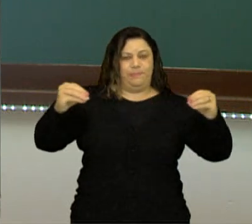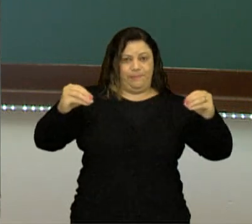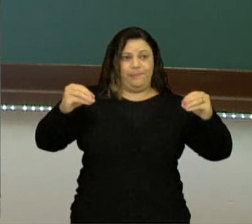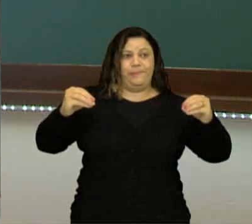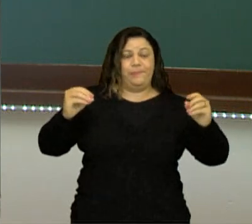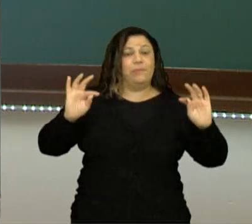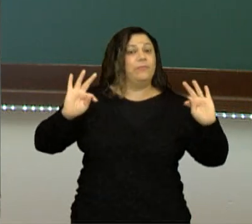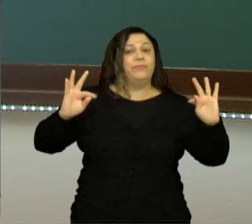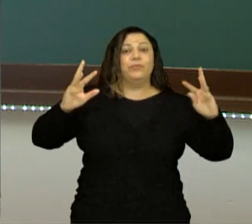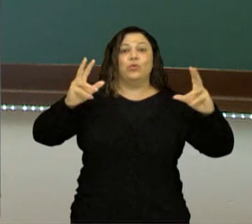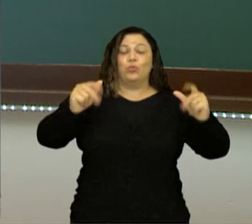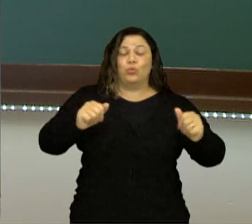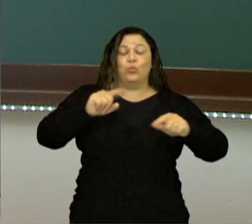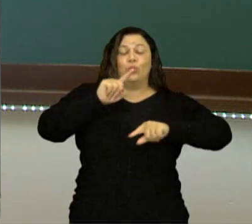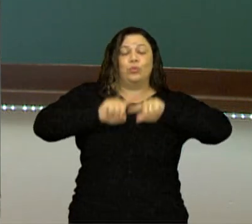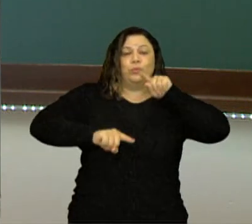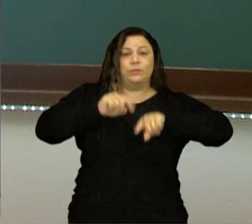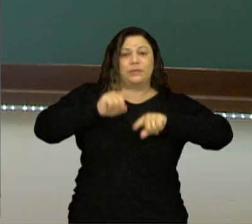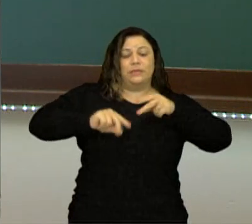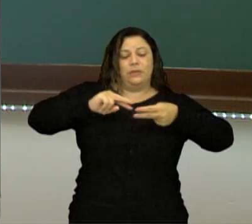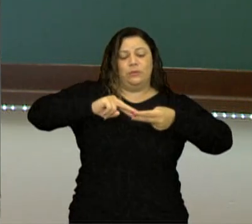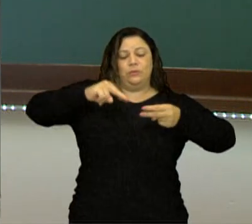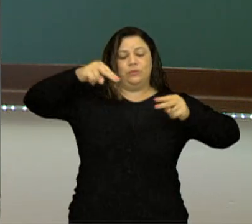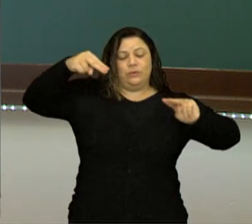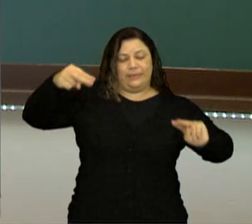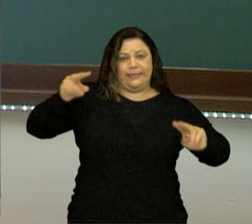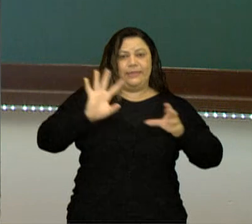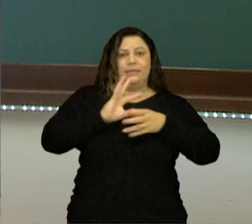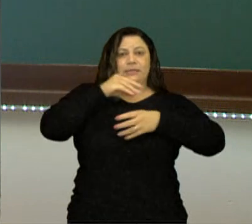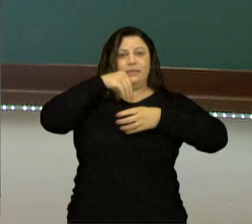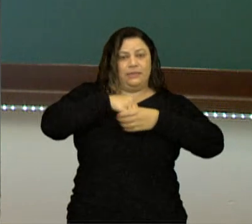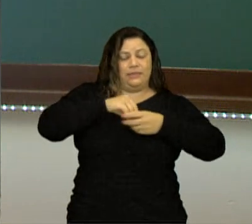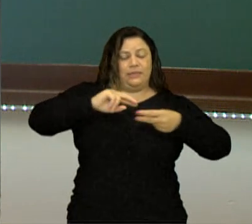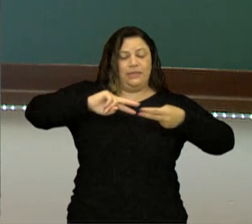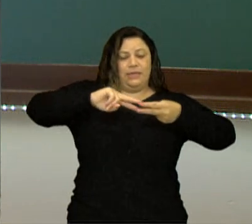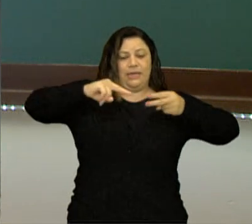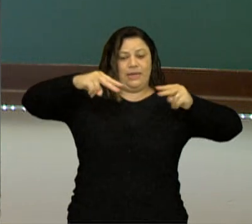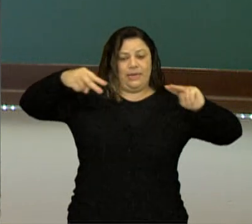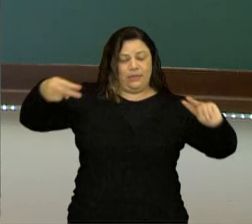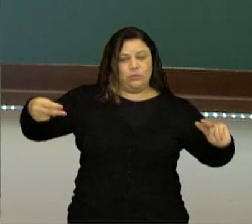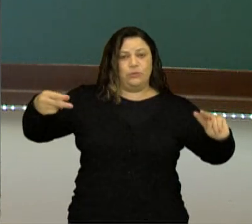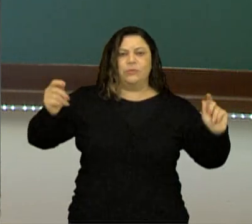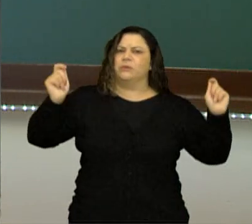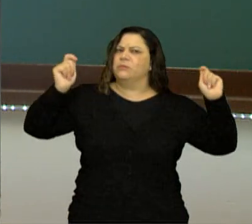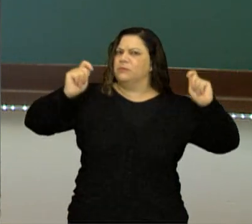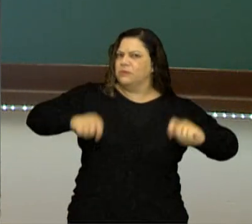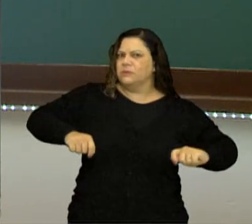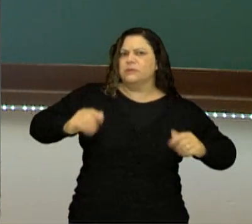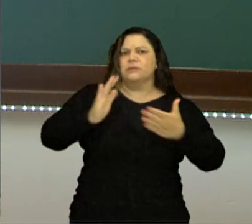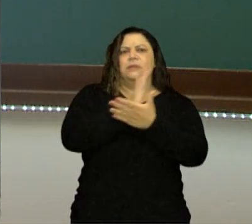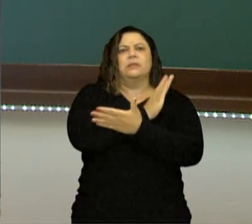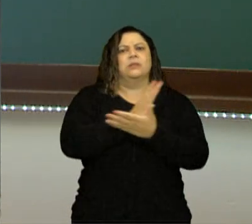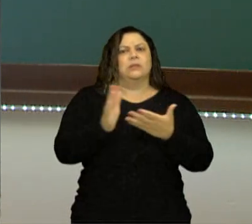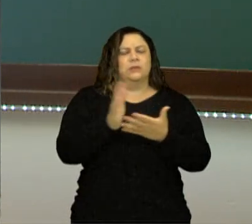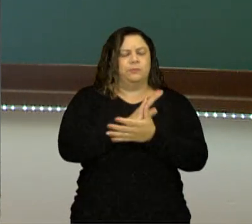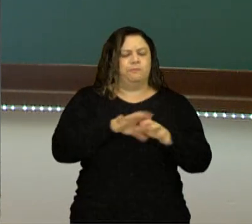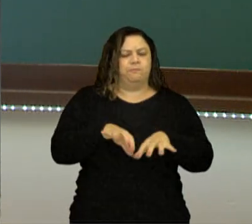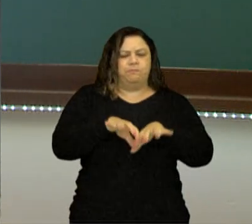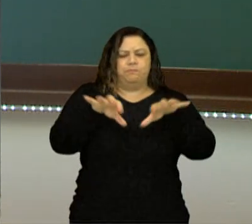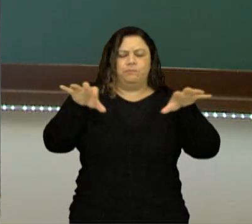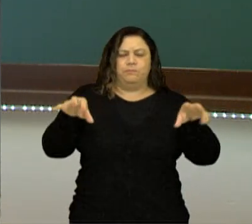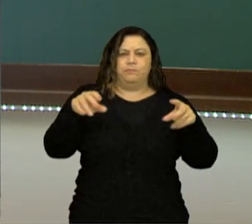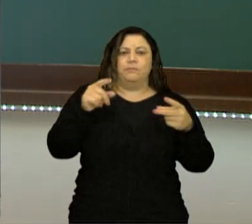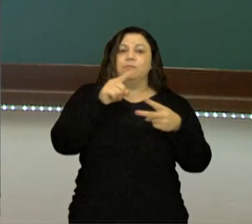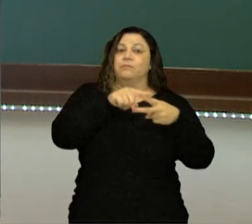que todo o material genético interno, né, formado por DNA, se duplica para que seja distribuída igualitariamente para as duas